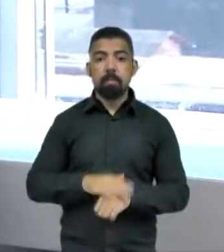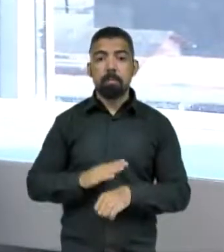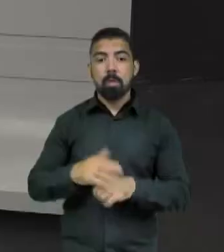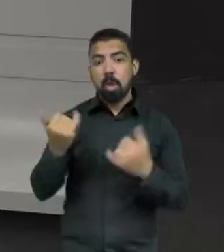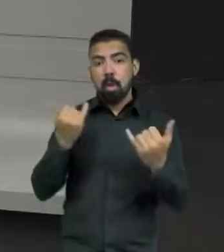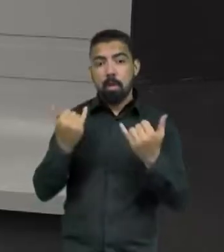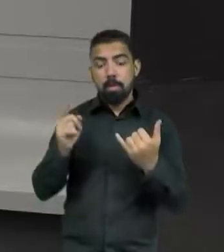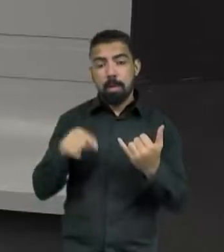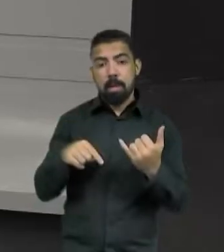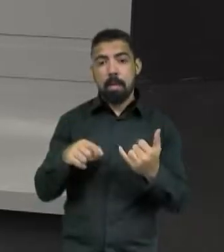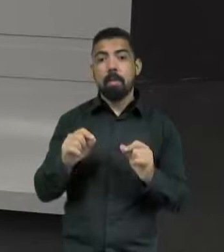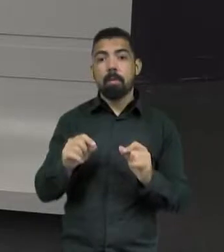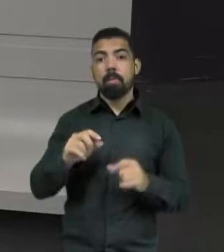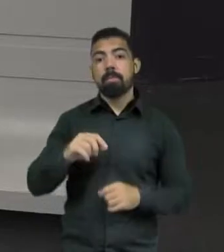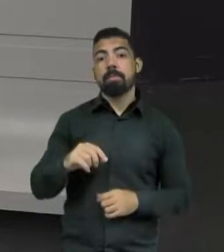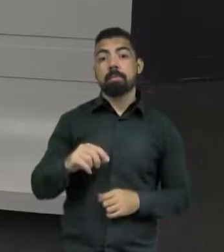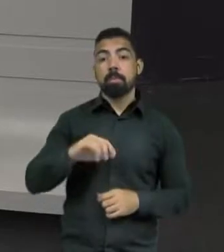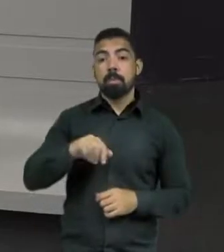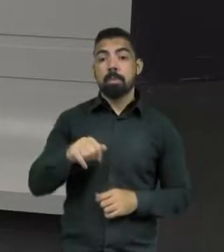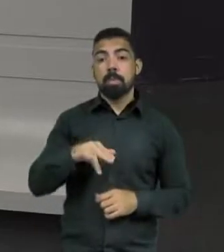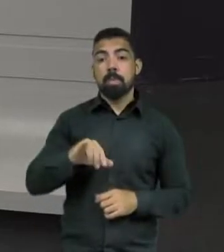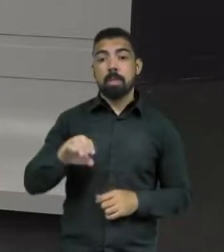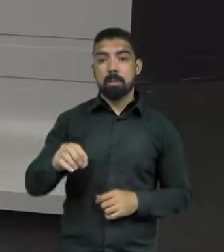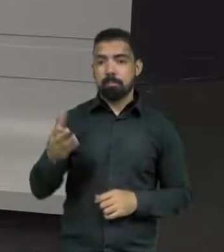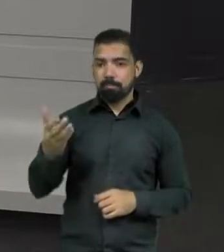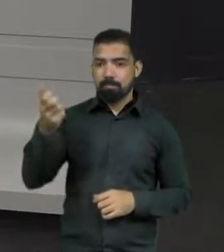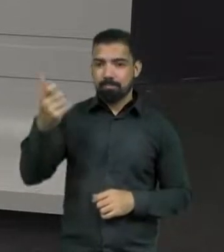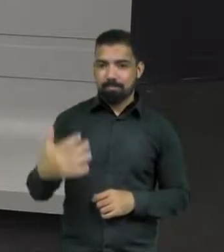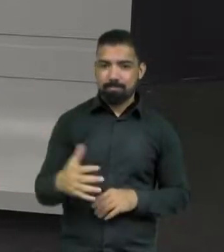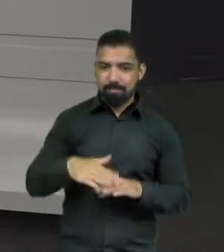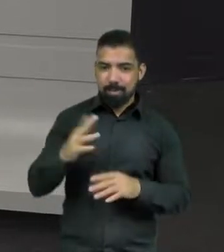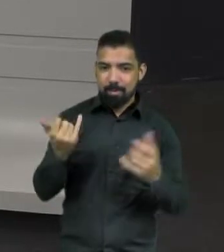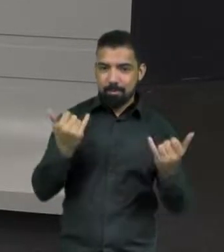é o repórter Jânio Alves. Bom dia para você, Jânio.